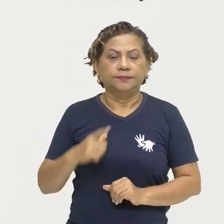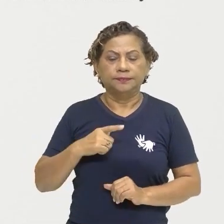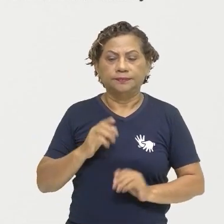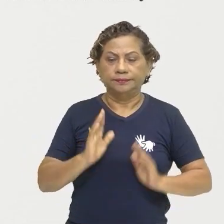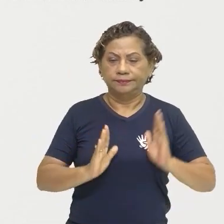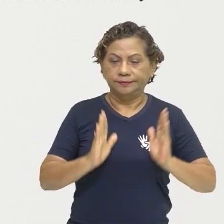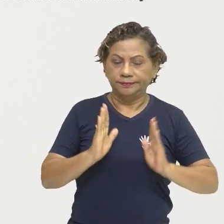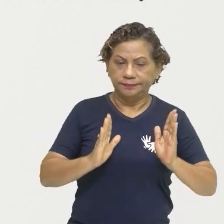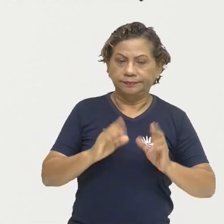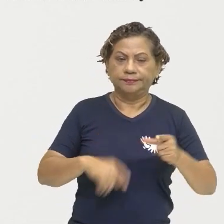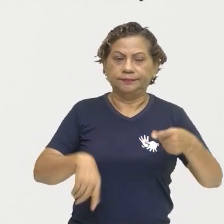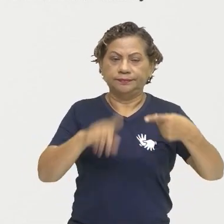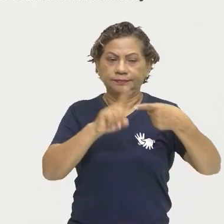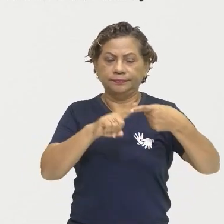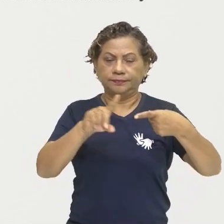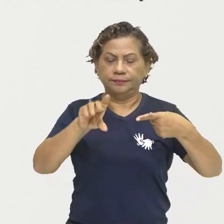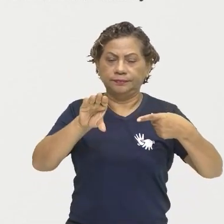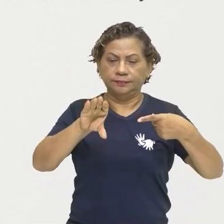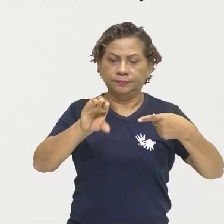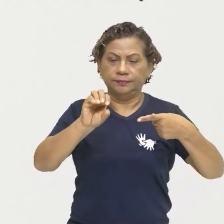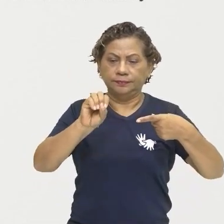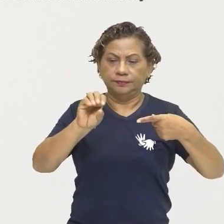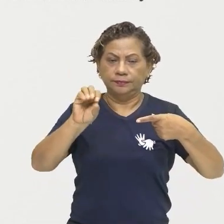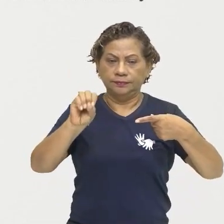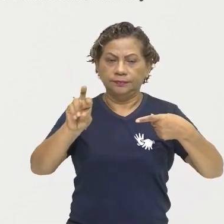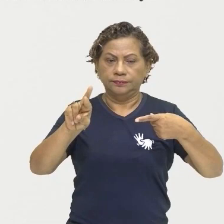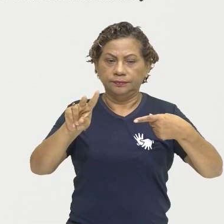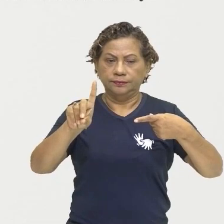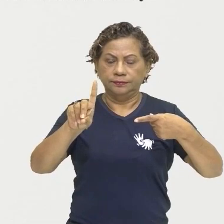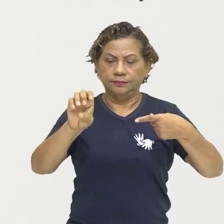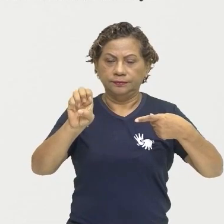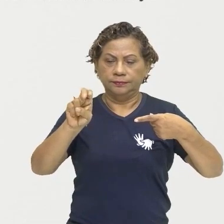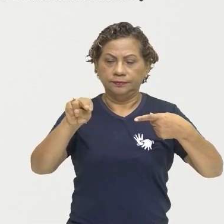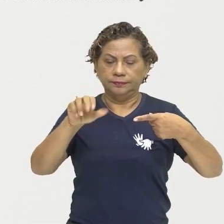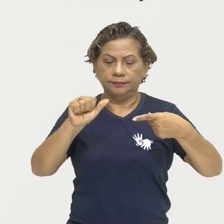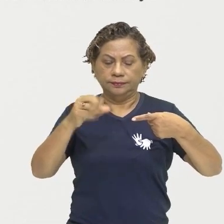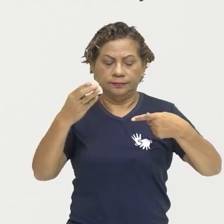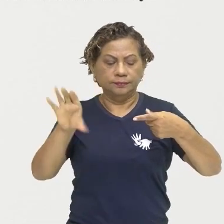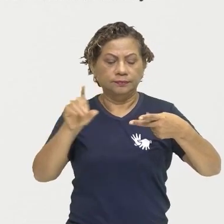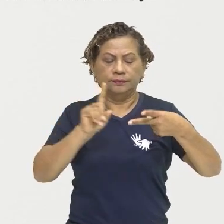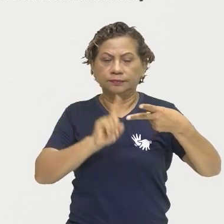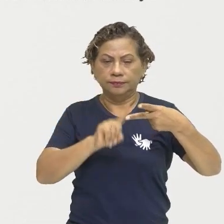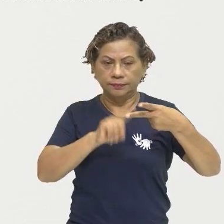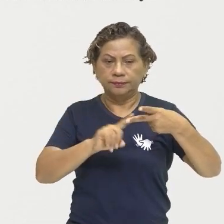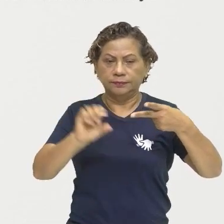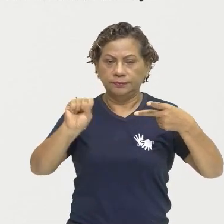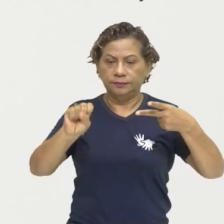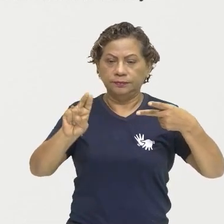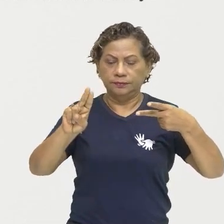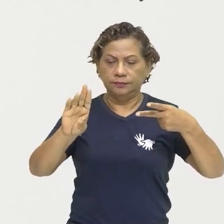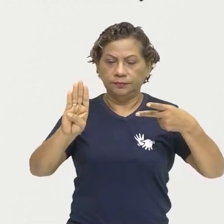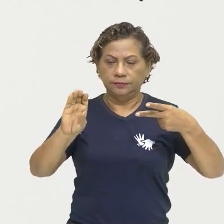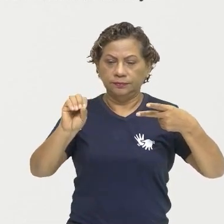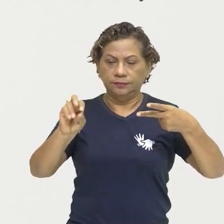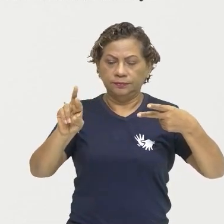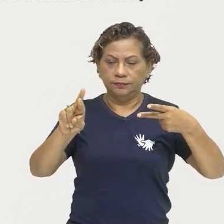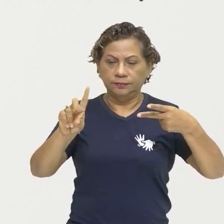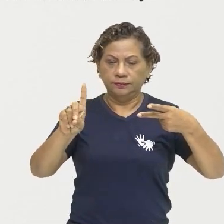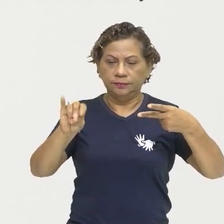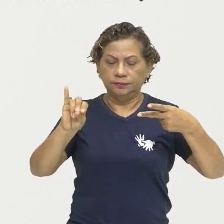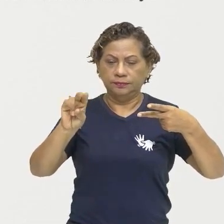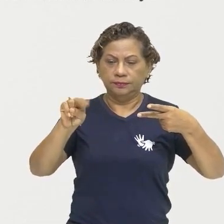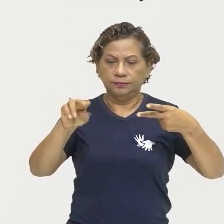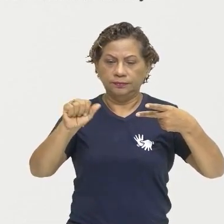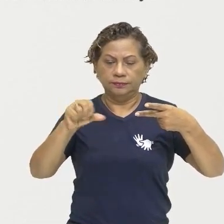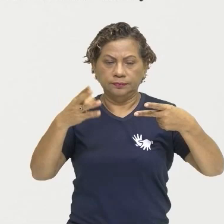por coordenação, existe o período composto por subordinação, né? E o período composto